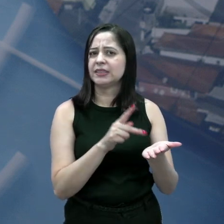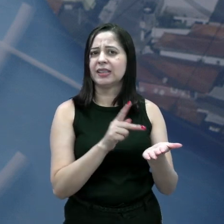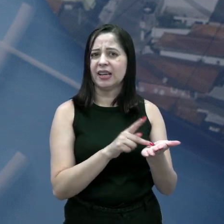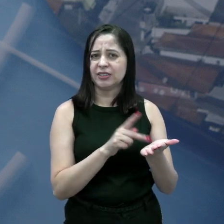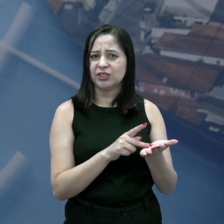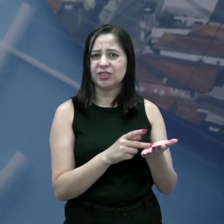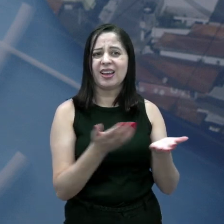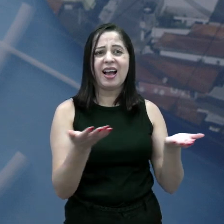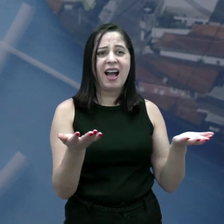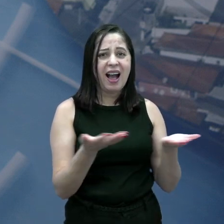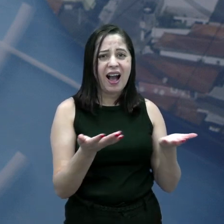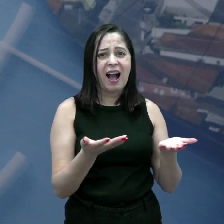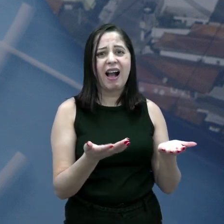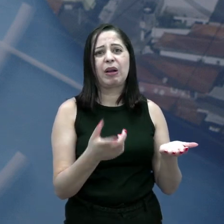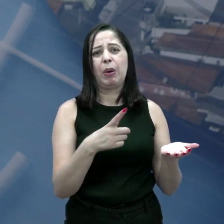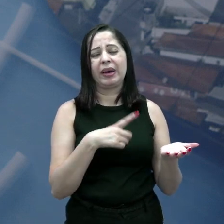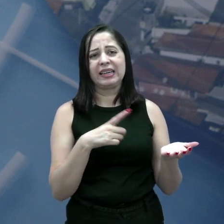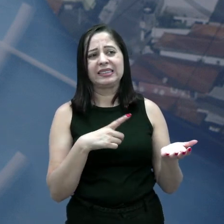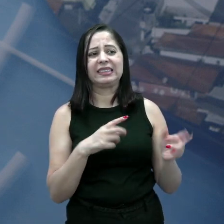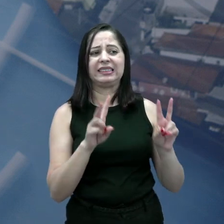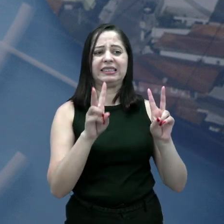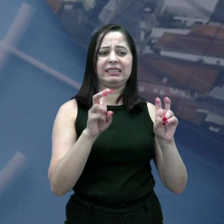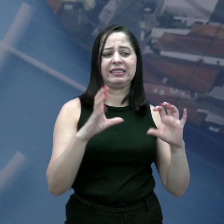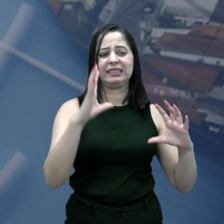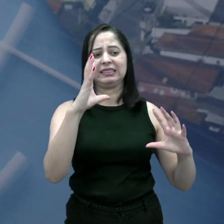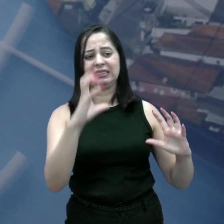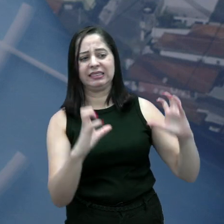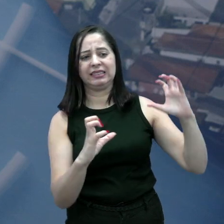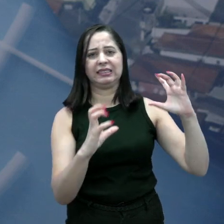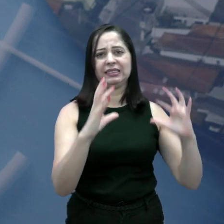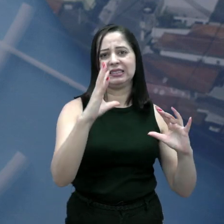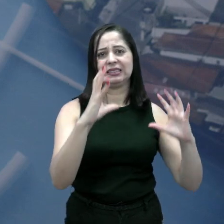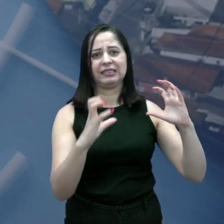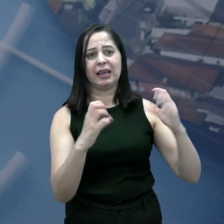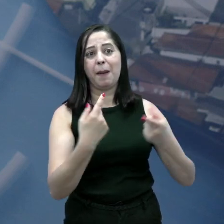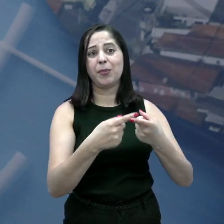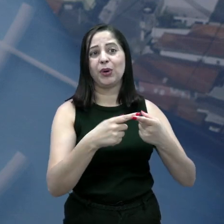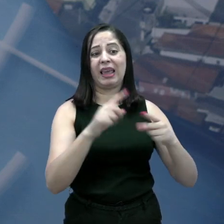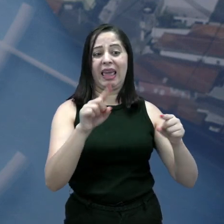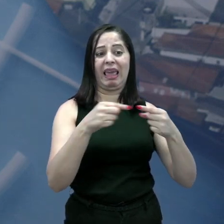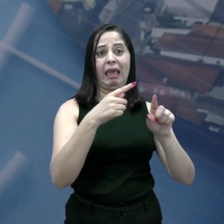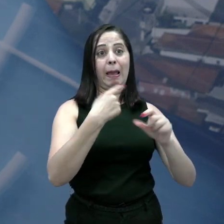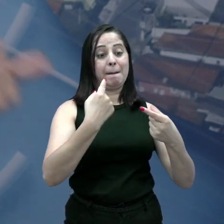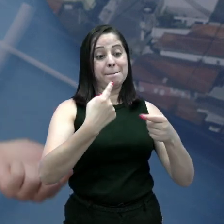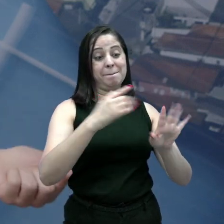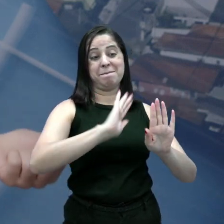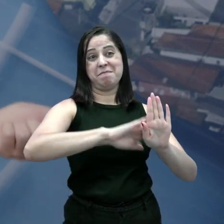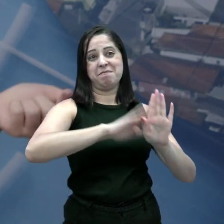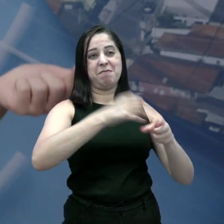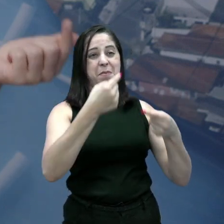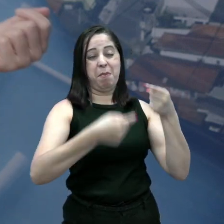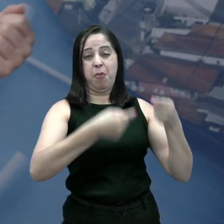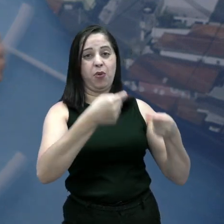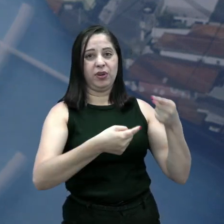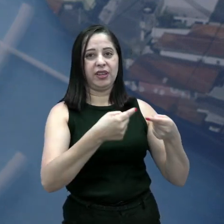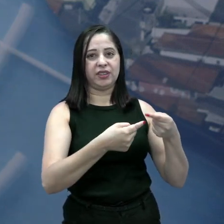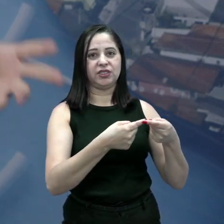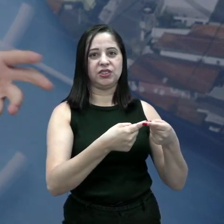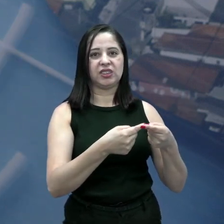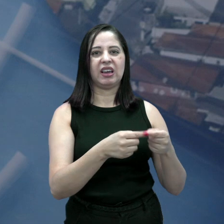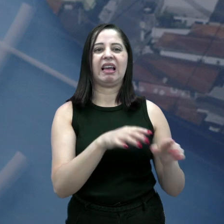virou muitos pontos, né, acho que na maioria deles uma questão política mesmo, né, essa questão, eu vou